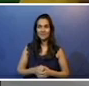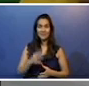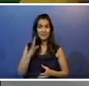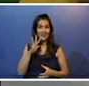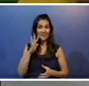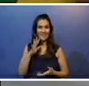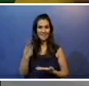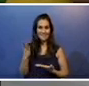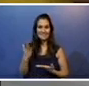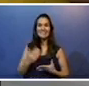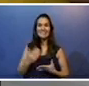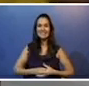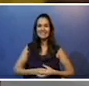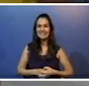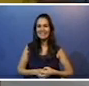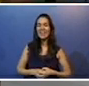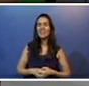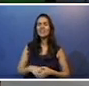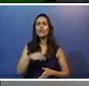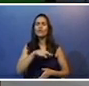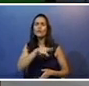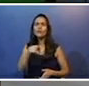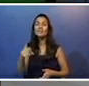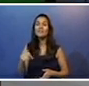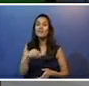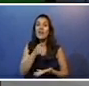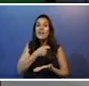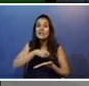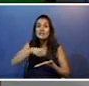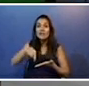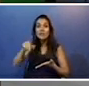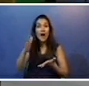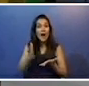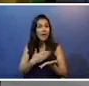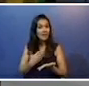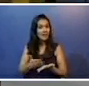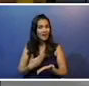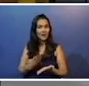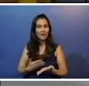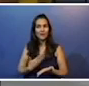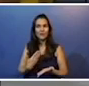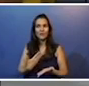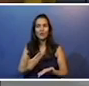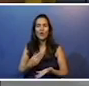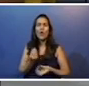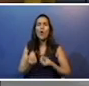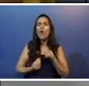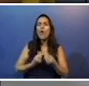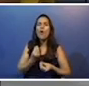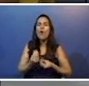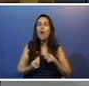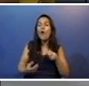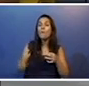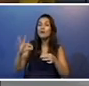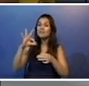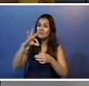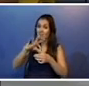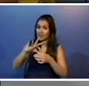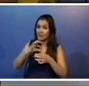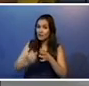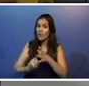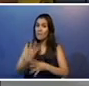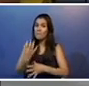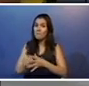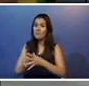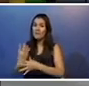que interessante. Então, escreva no seu caderno como as sementes de plantas